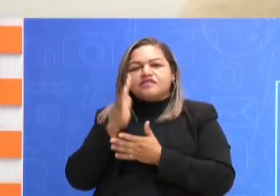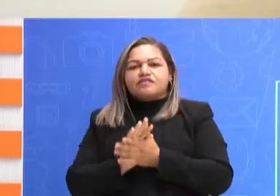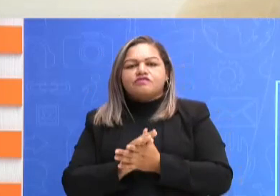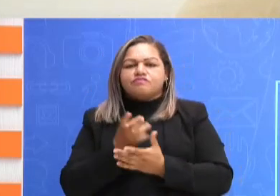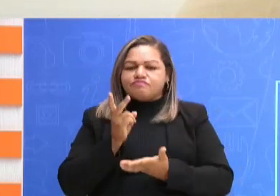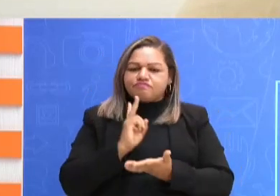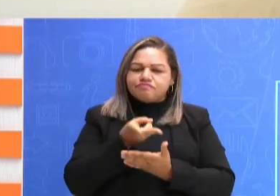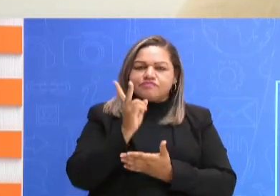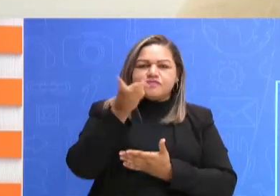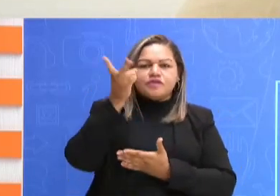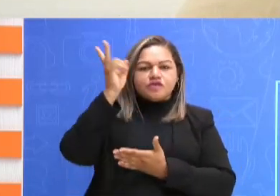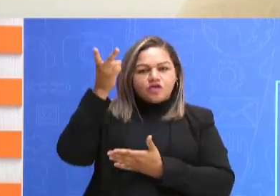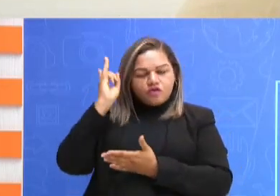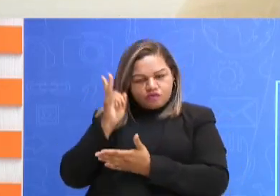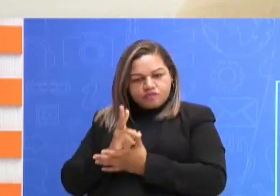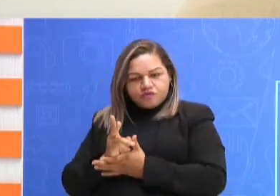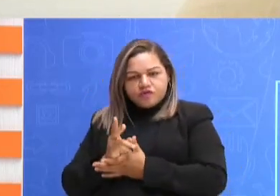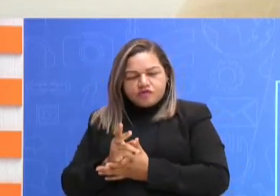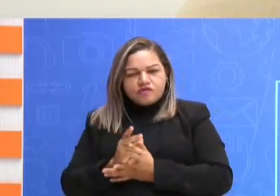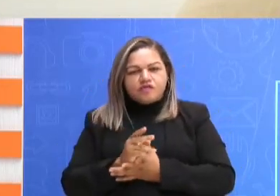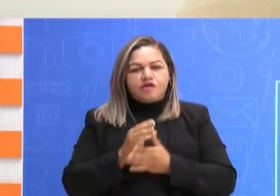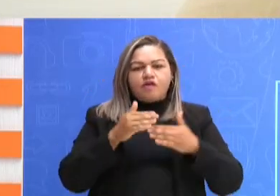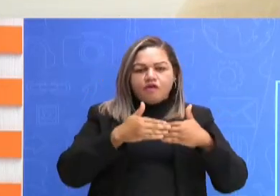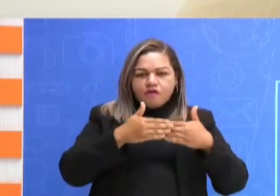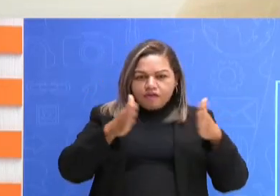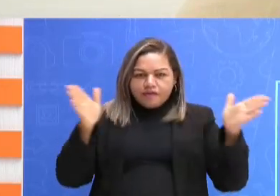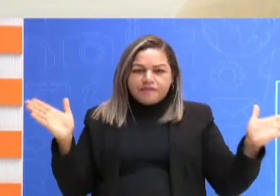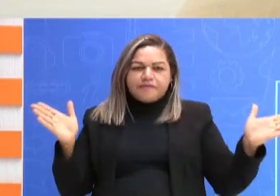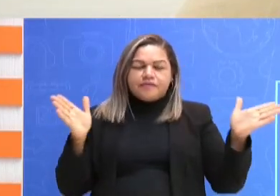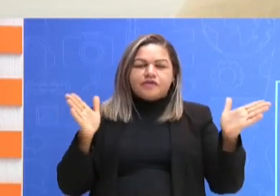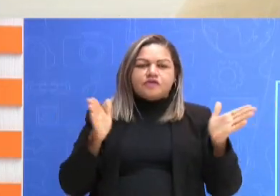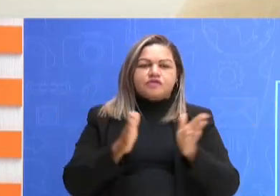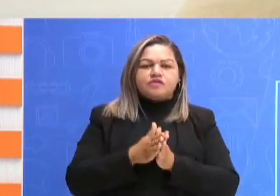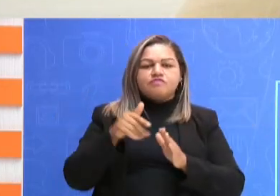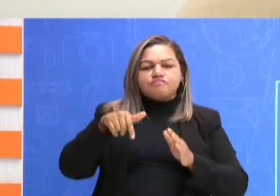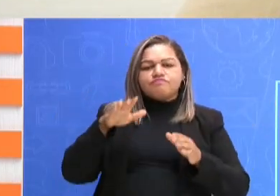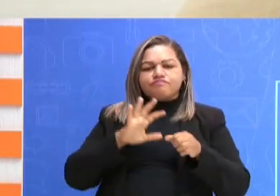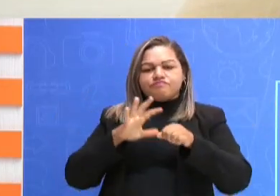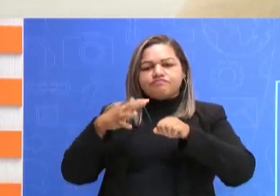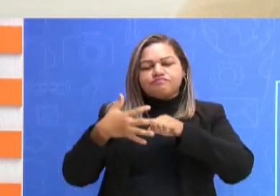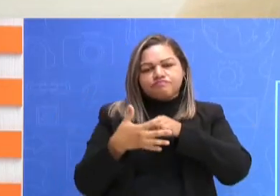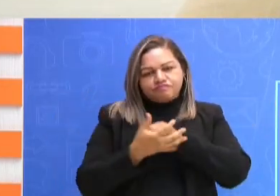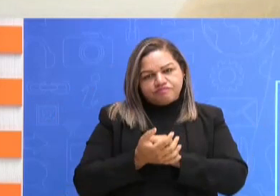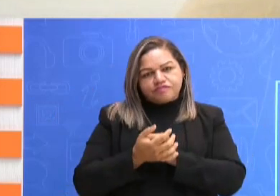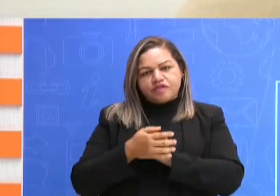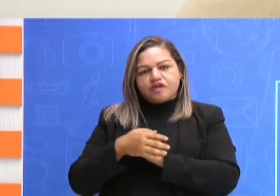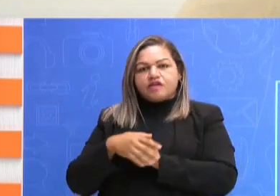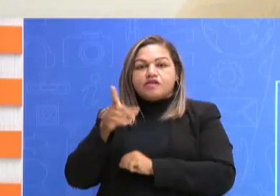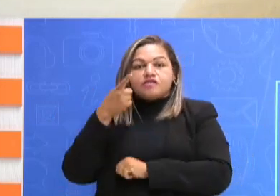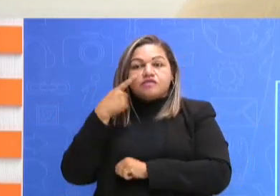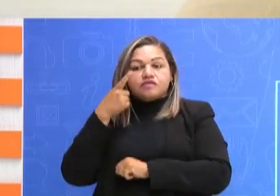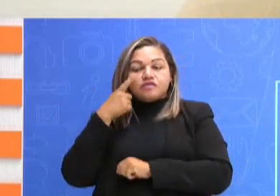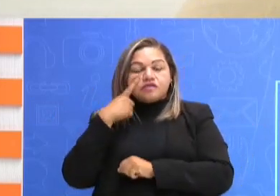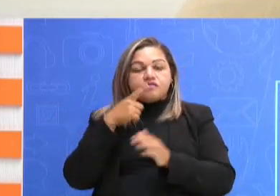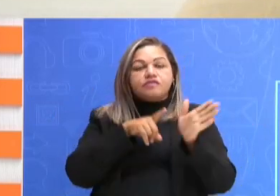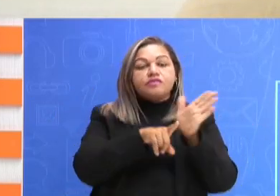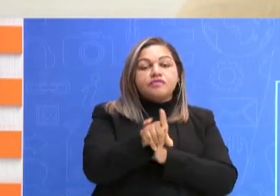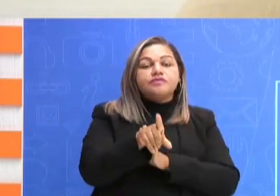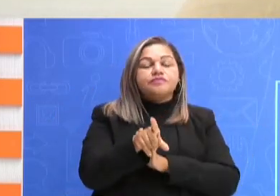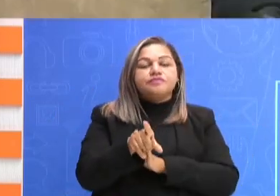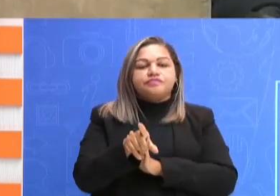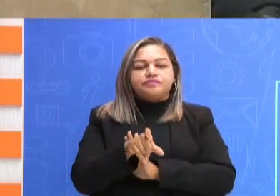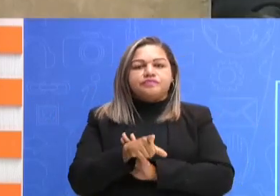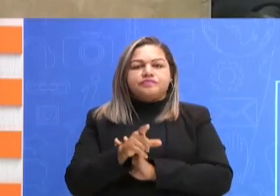sobre a continuação de algumas coisas, sobre a abertura de algumas coisas aí nesse período de pandemia, e a gente vai ver agora aí. Vamos ver a primeira pergunta